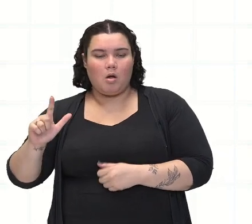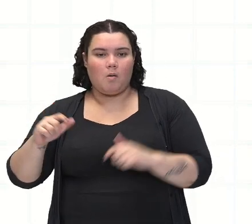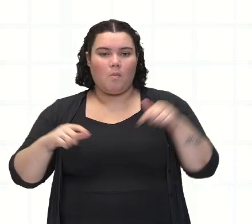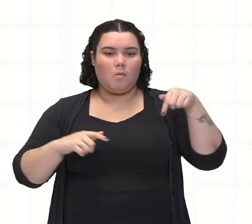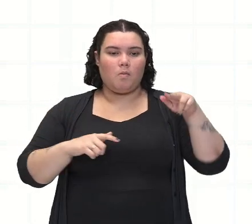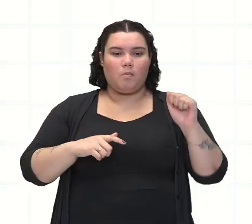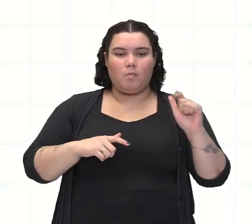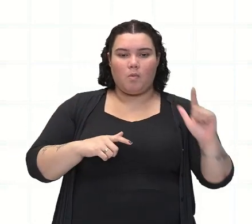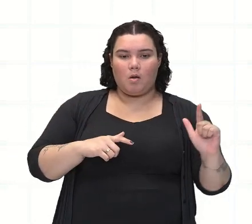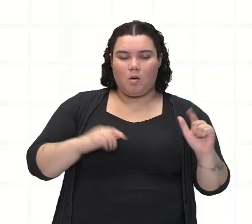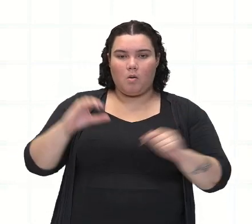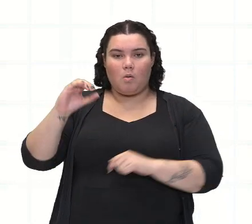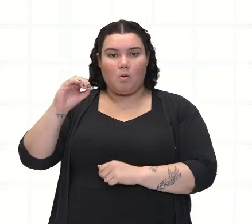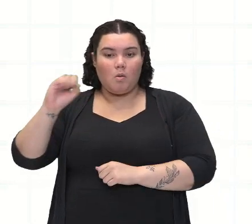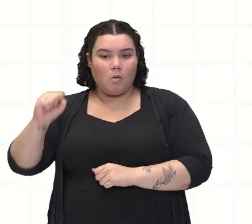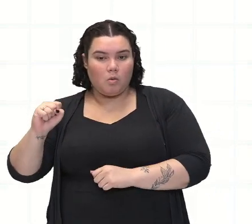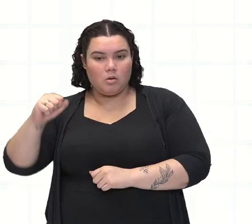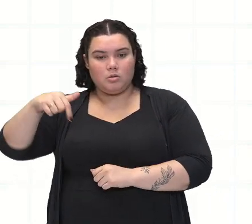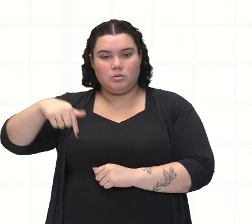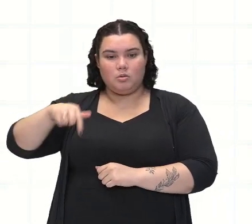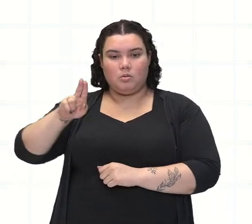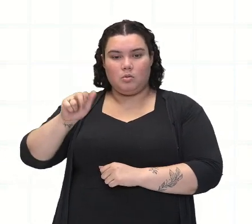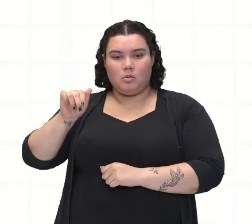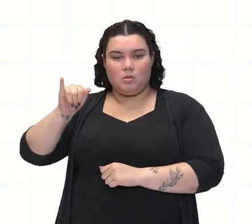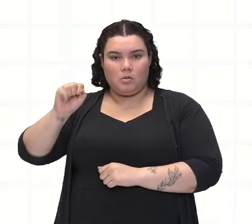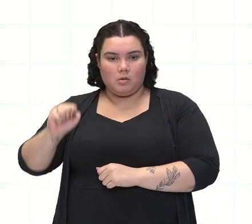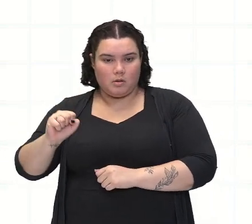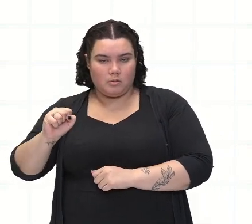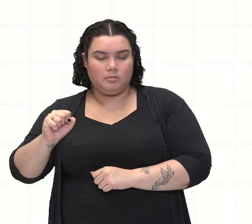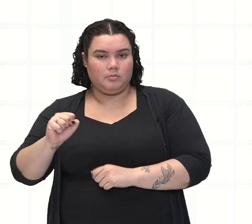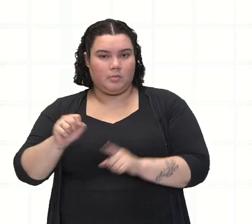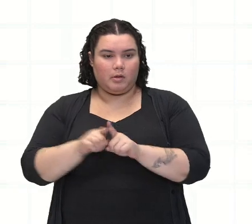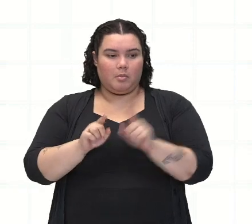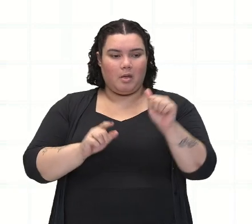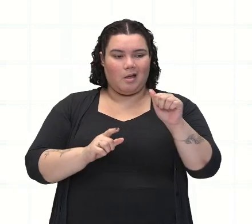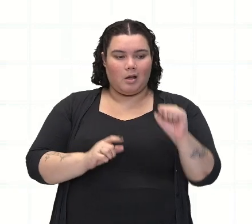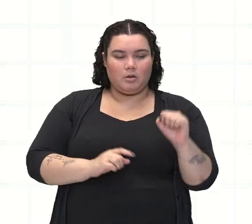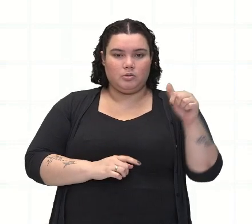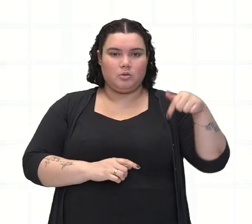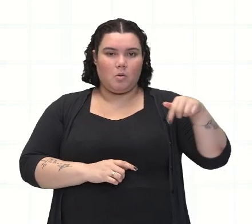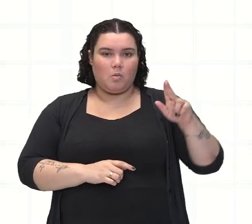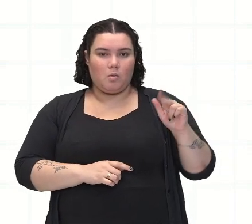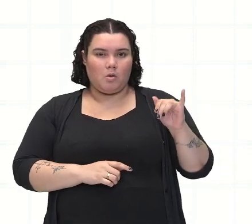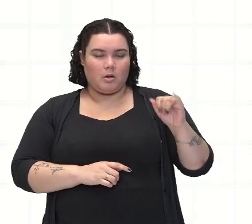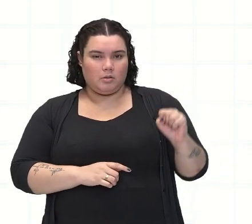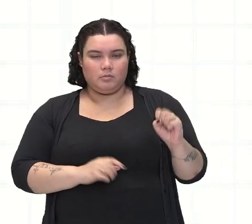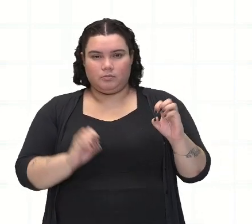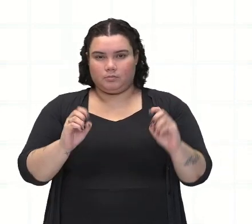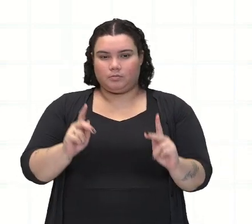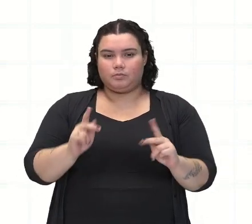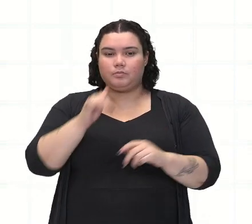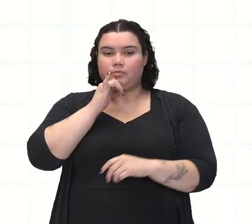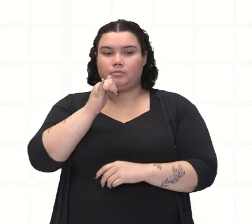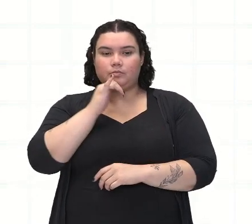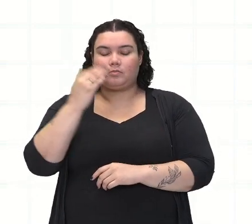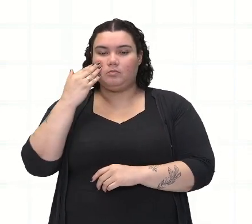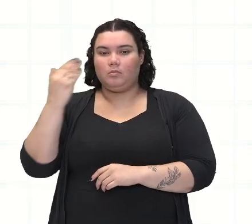qual, os quais e as quais, tá? Vamos lá ver